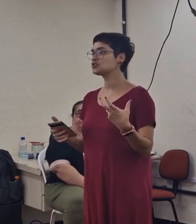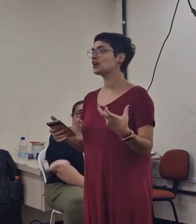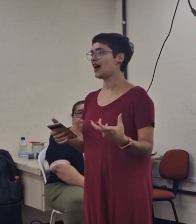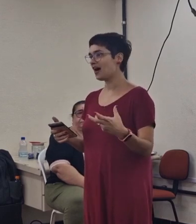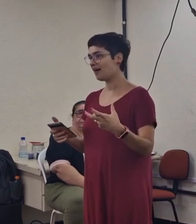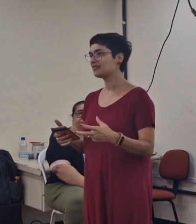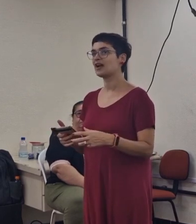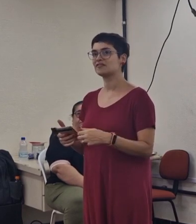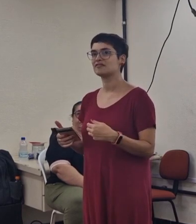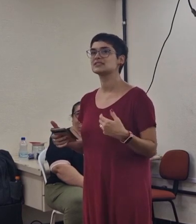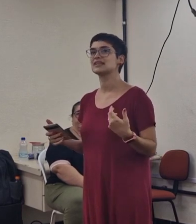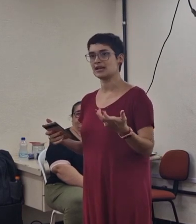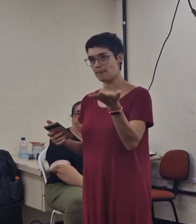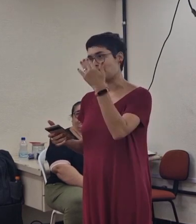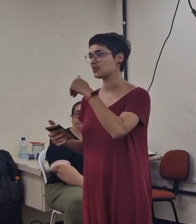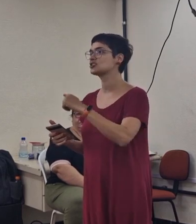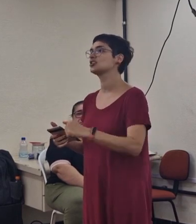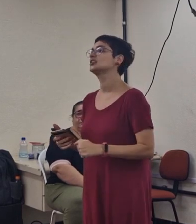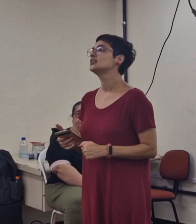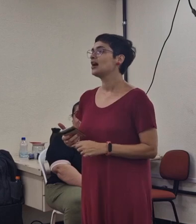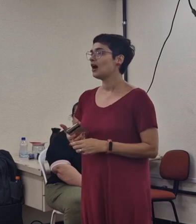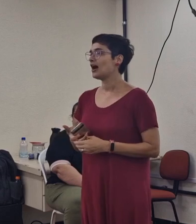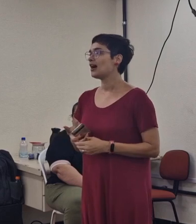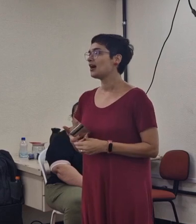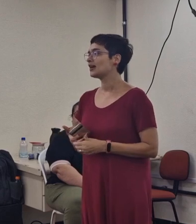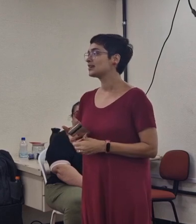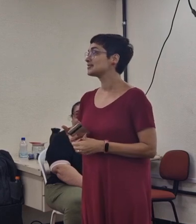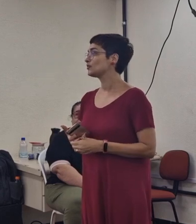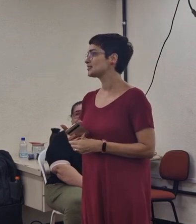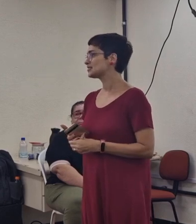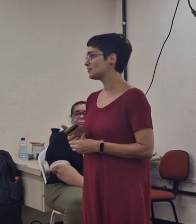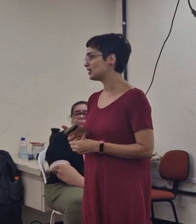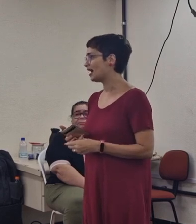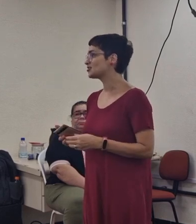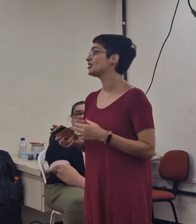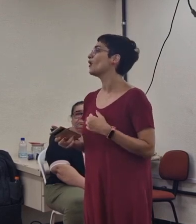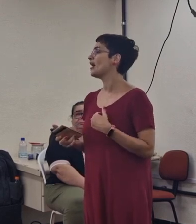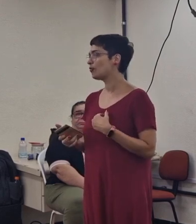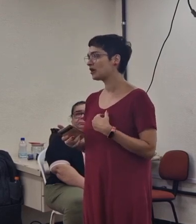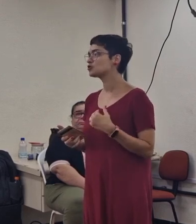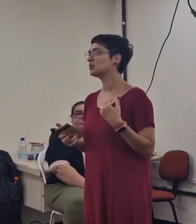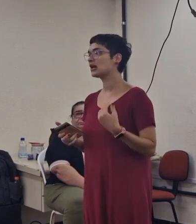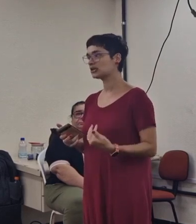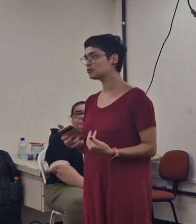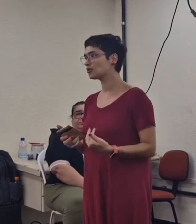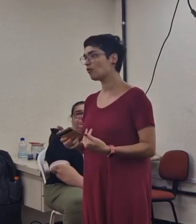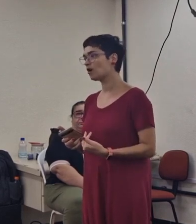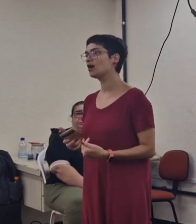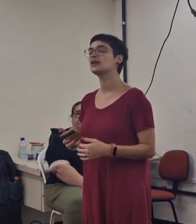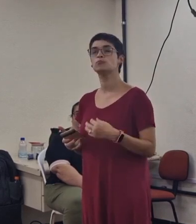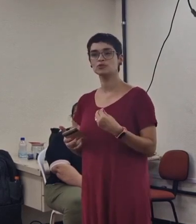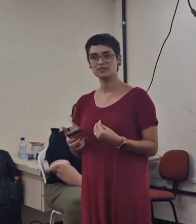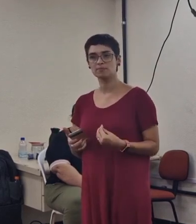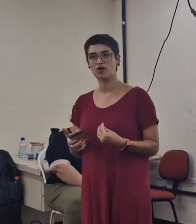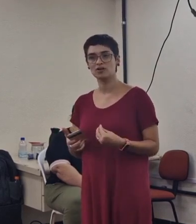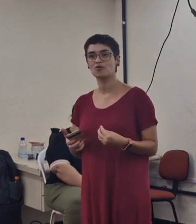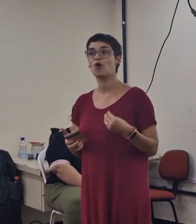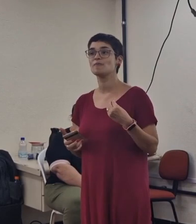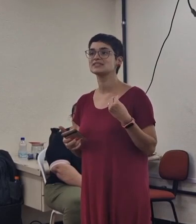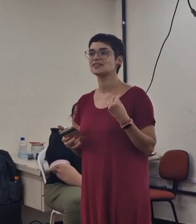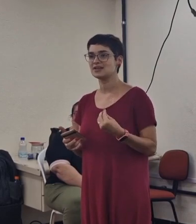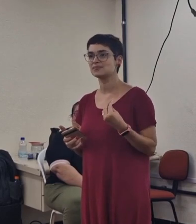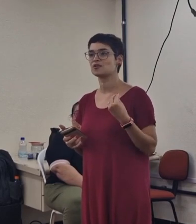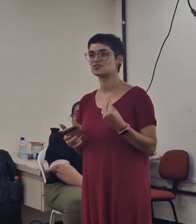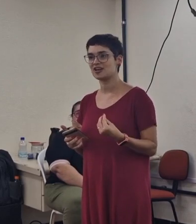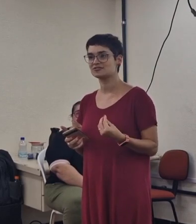refletir, a praticar, né, a vivenciar na prática a questão da acessibilidade. Então, é realmente uma grande honra e muito